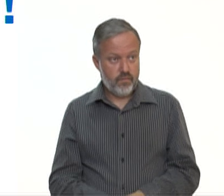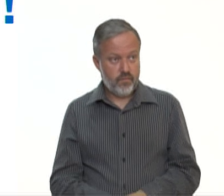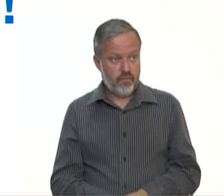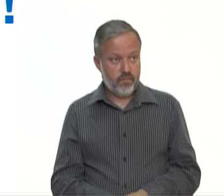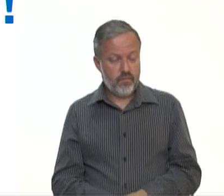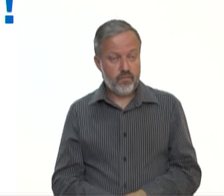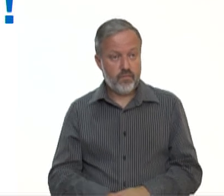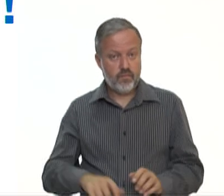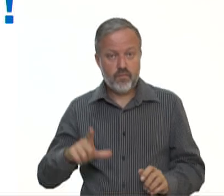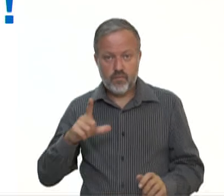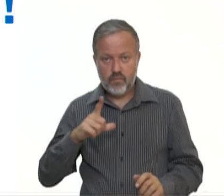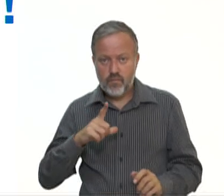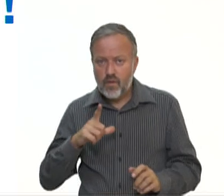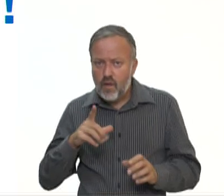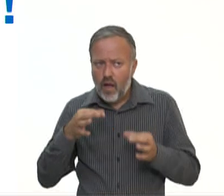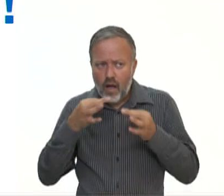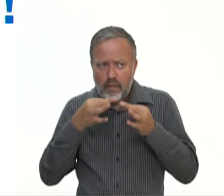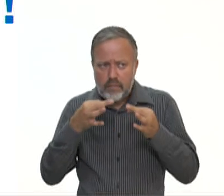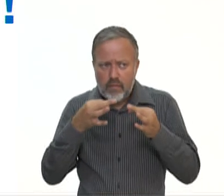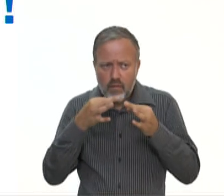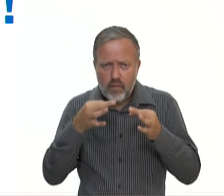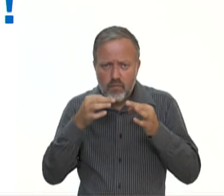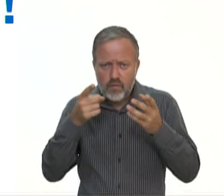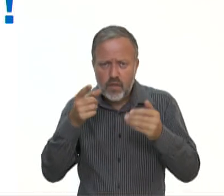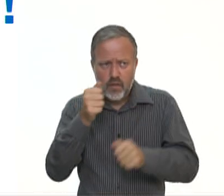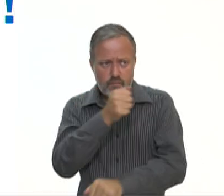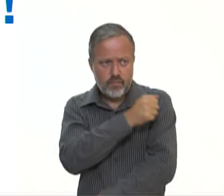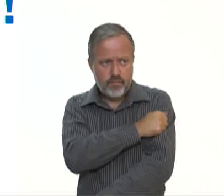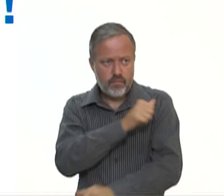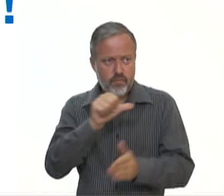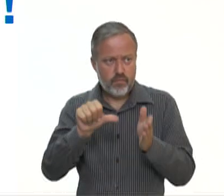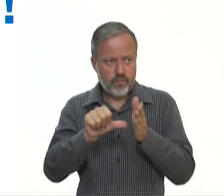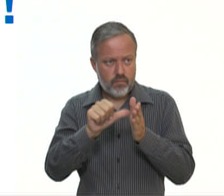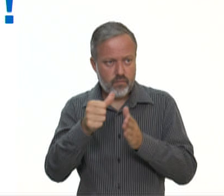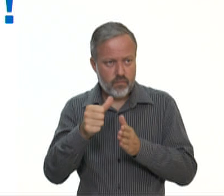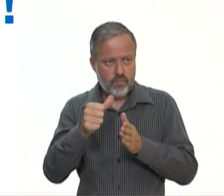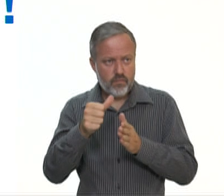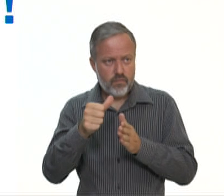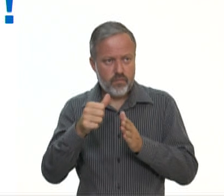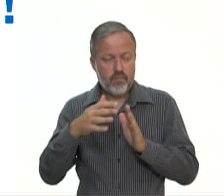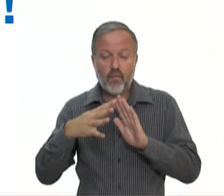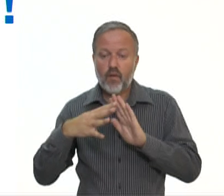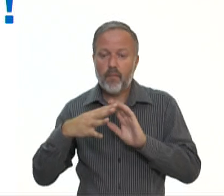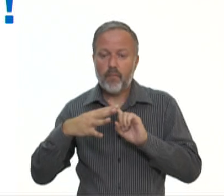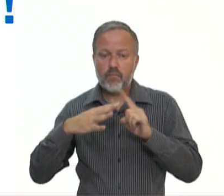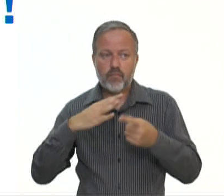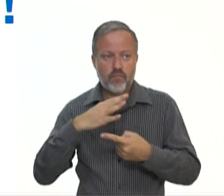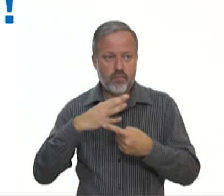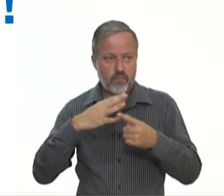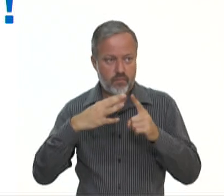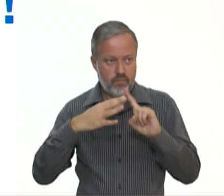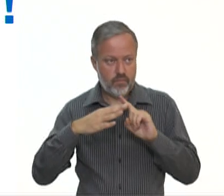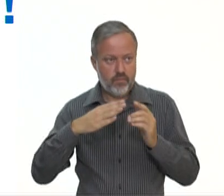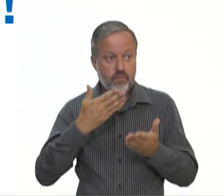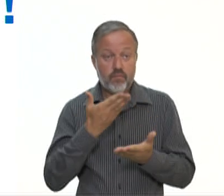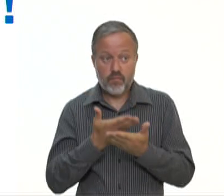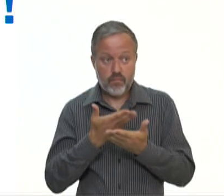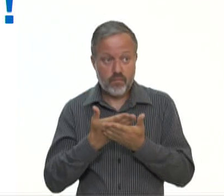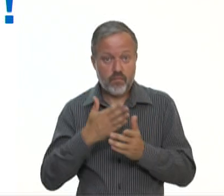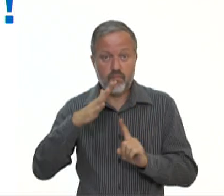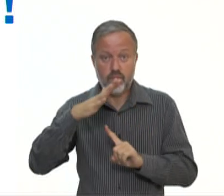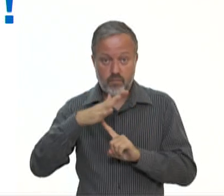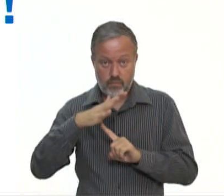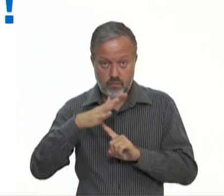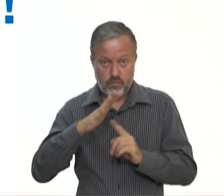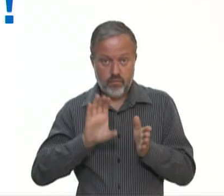Ahí dejamos algunas sugerencias a ustedes. Primero, accede a las plataformas digitales Aula Paraná e